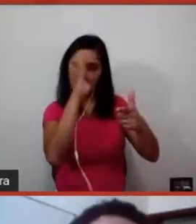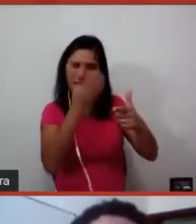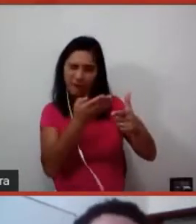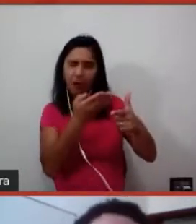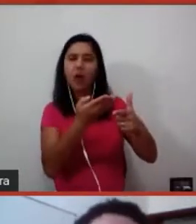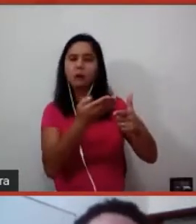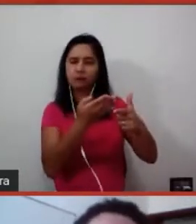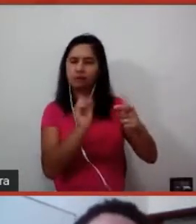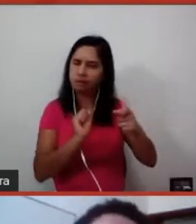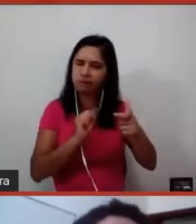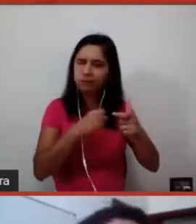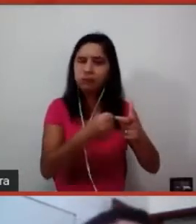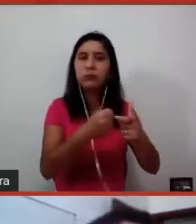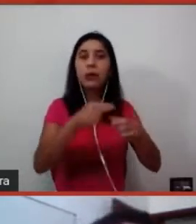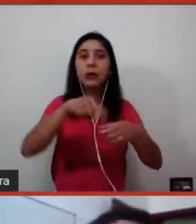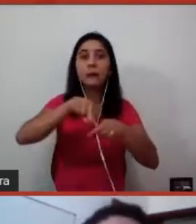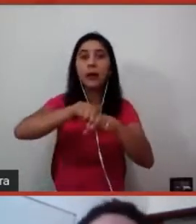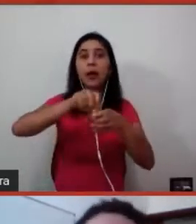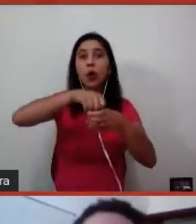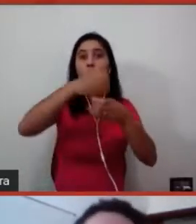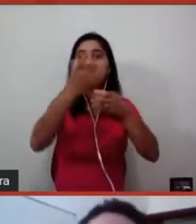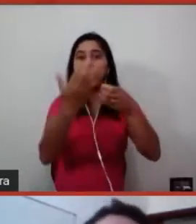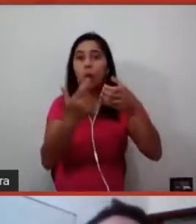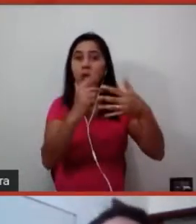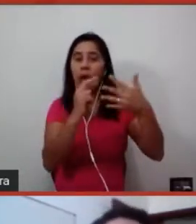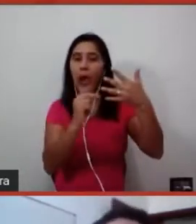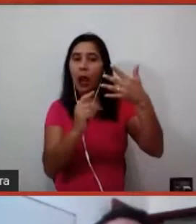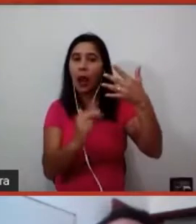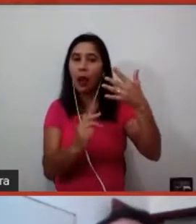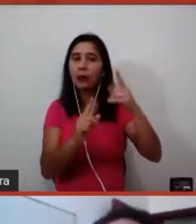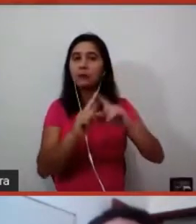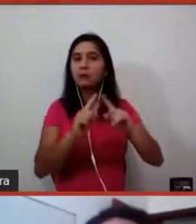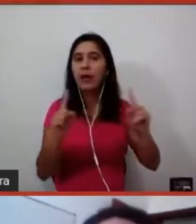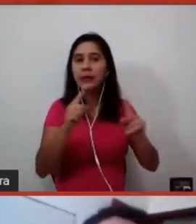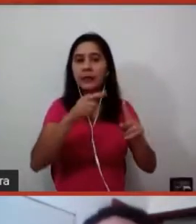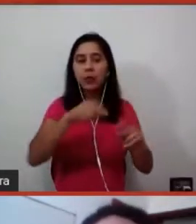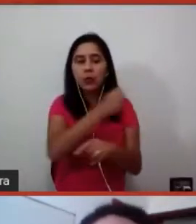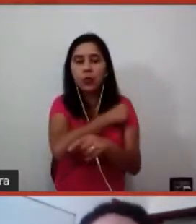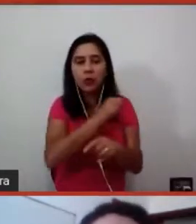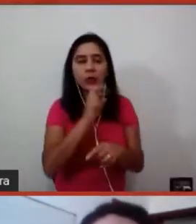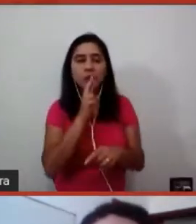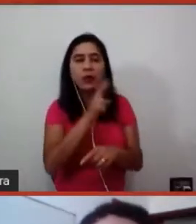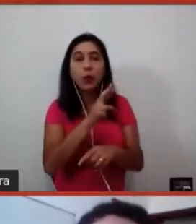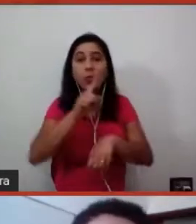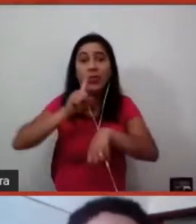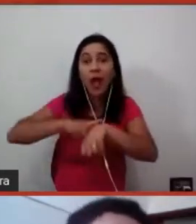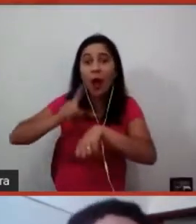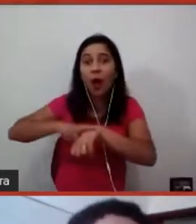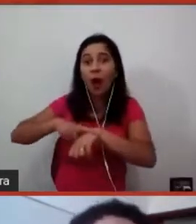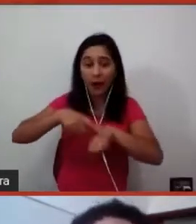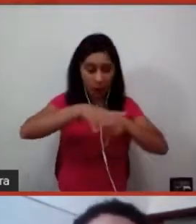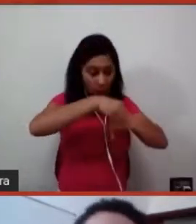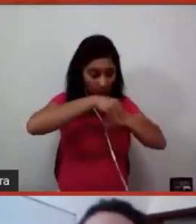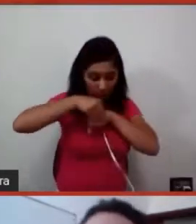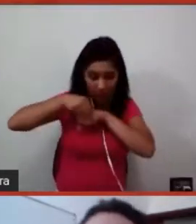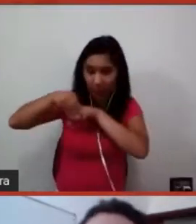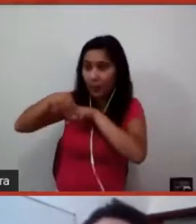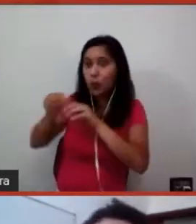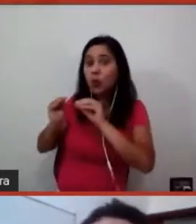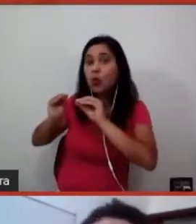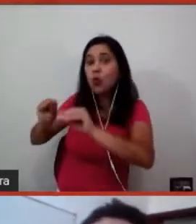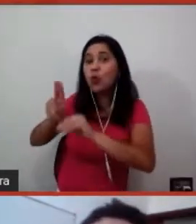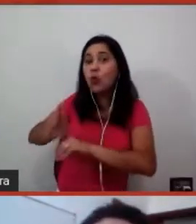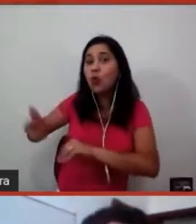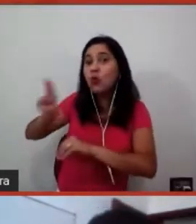conteúdo, eles sentiam uma certa dificuldade em aplicar conhecimentos básicos na prática profissional deles, né, e trabalhar